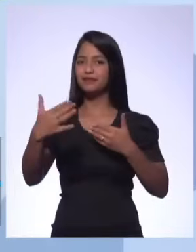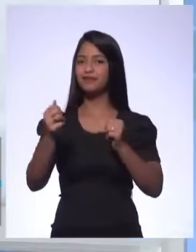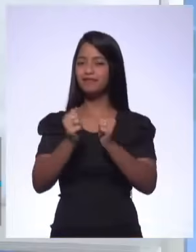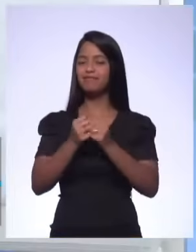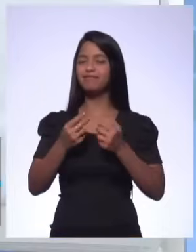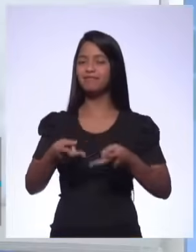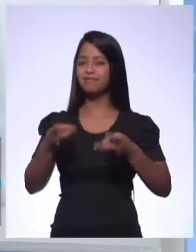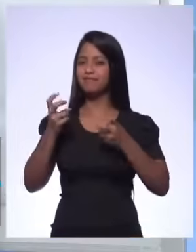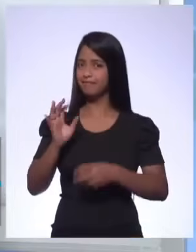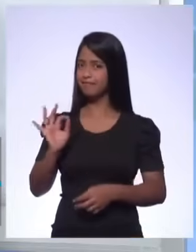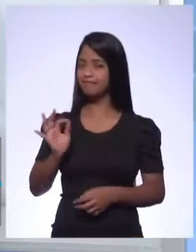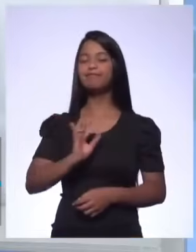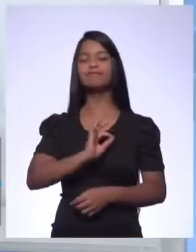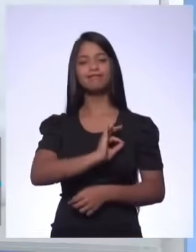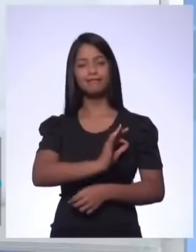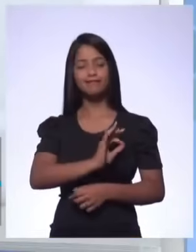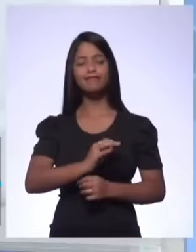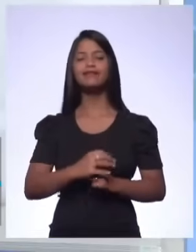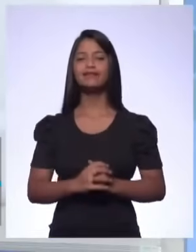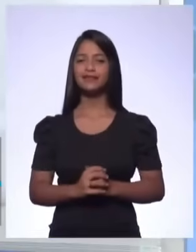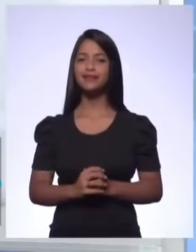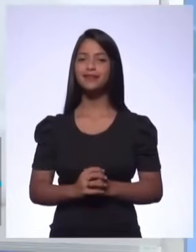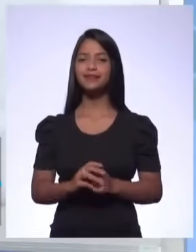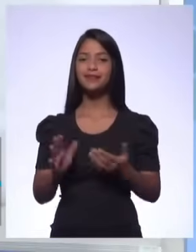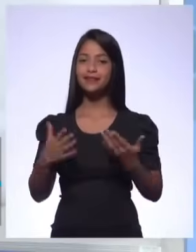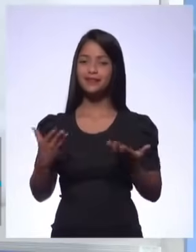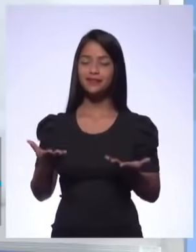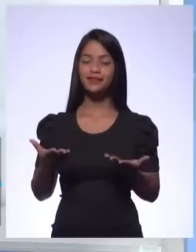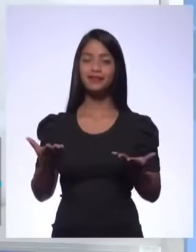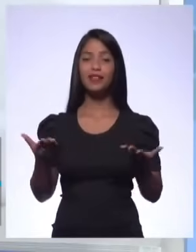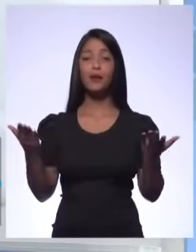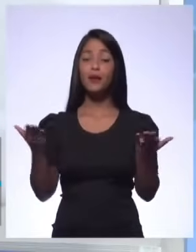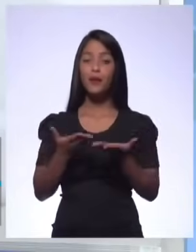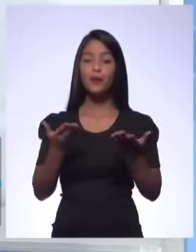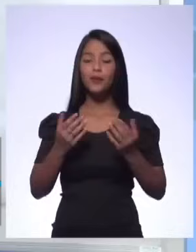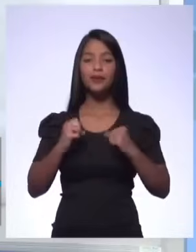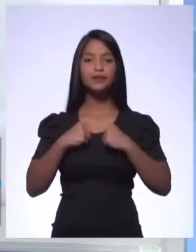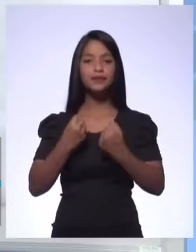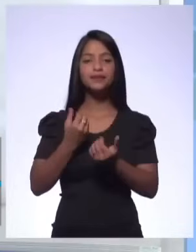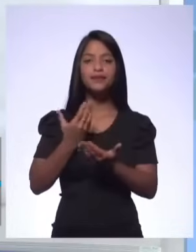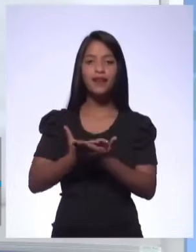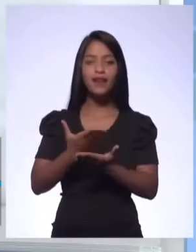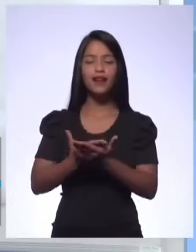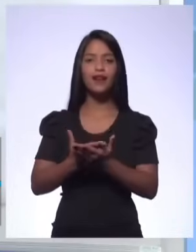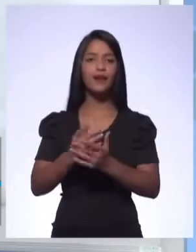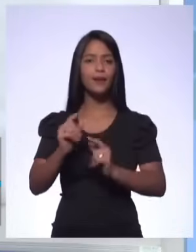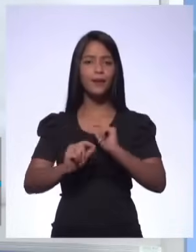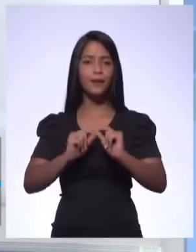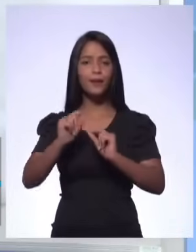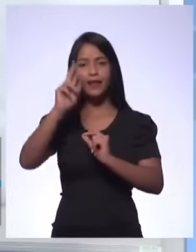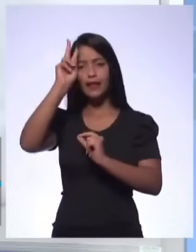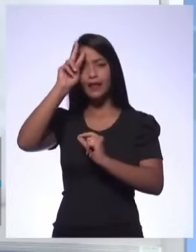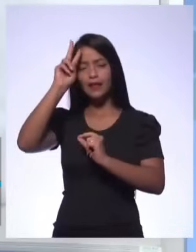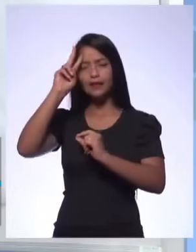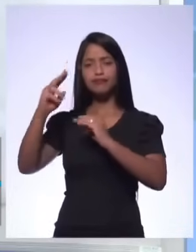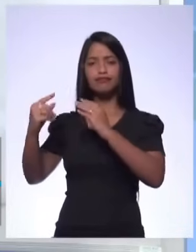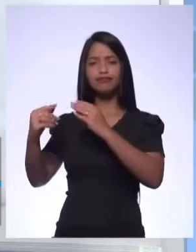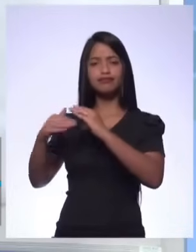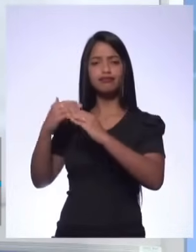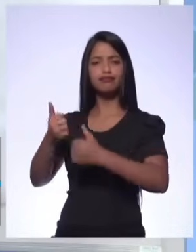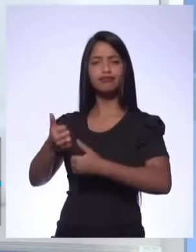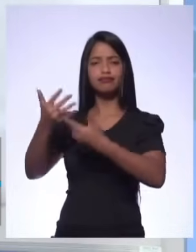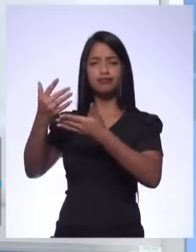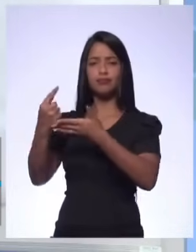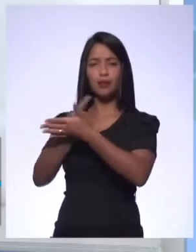professor? Exatamente. Então hoje, né, a gente tentou preparar uma aulinha com aquelas questões que apareceram no chat e a gente achou